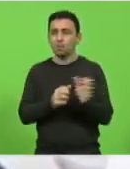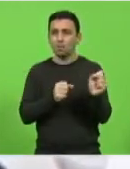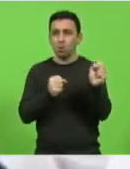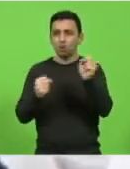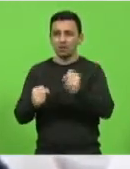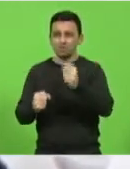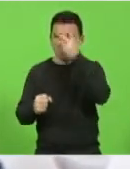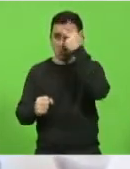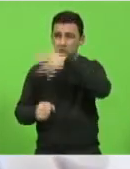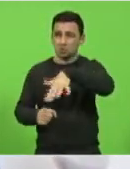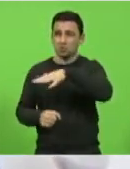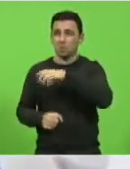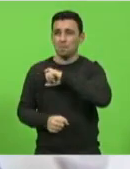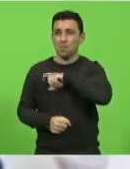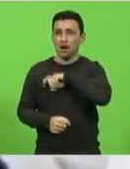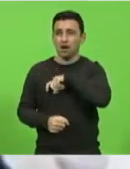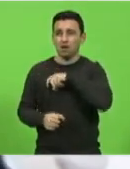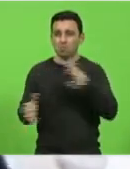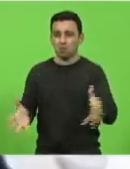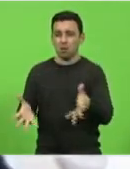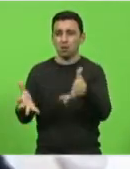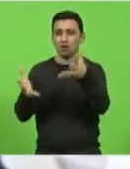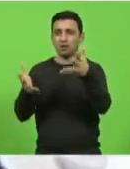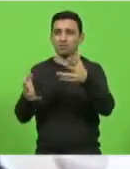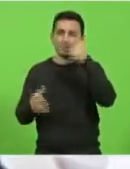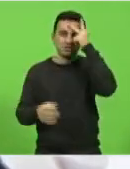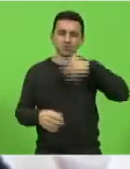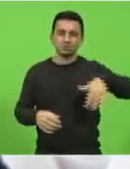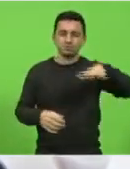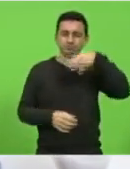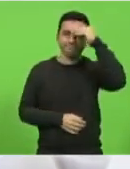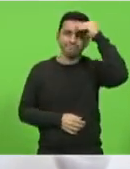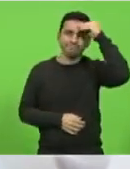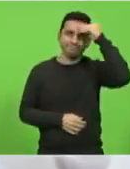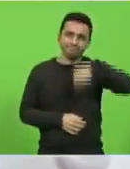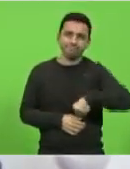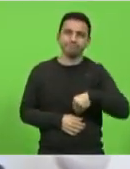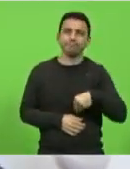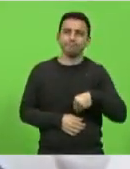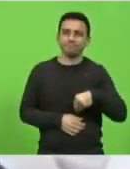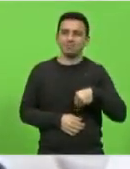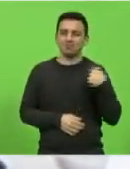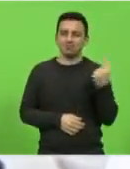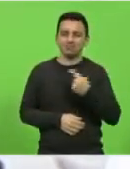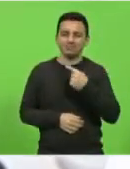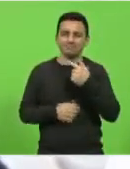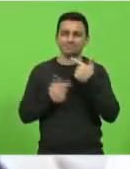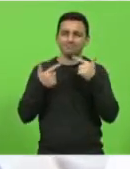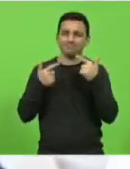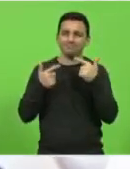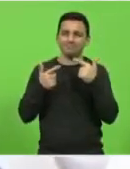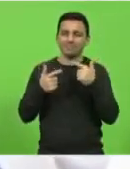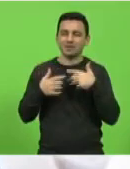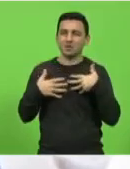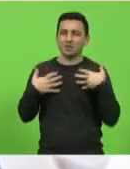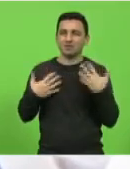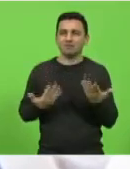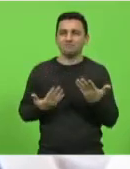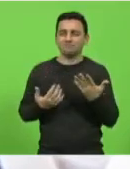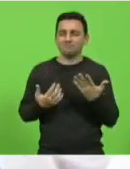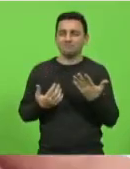maus, o homem chega a desanimar-se da virtude, a rir-se da honra e até vergonha de ser